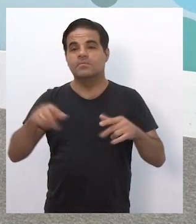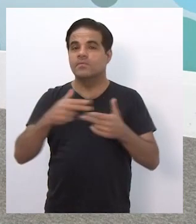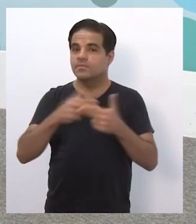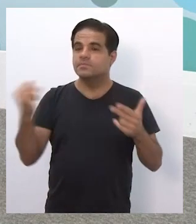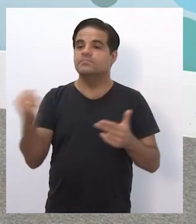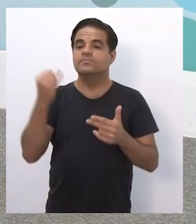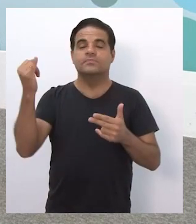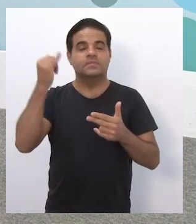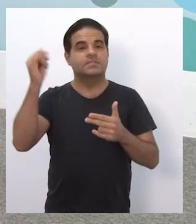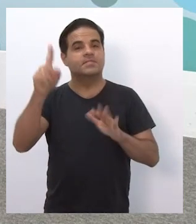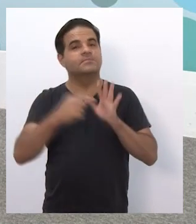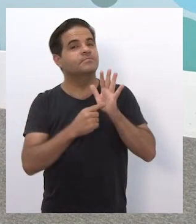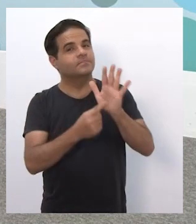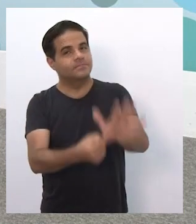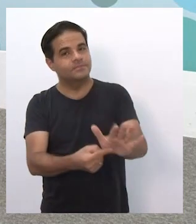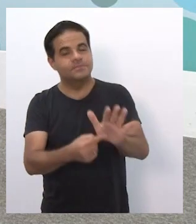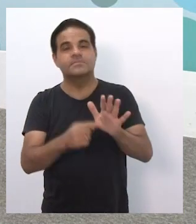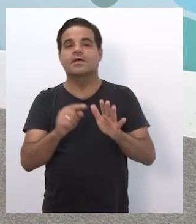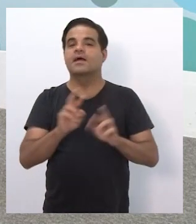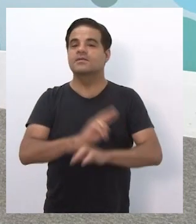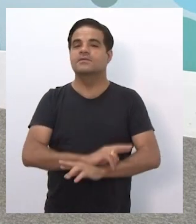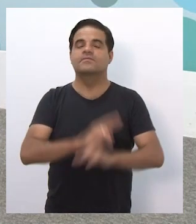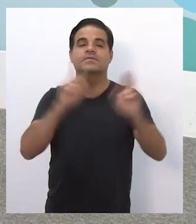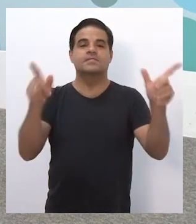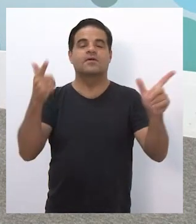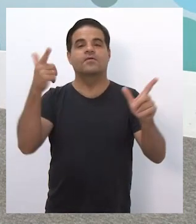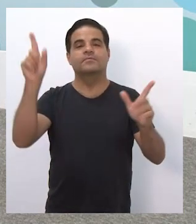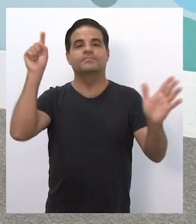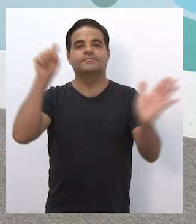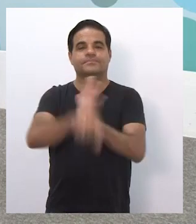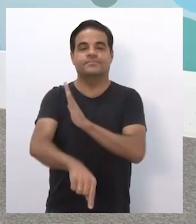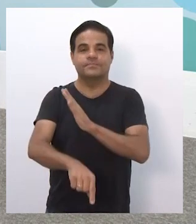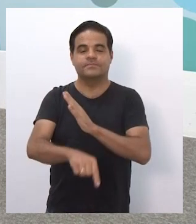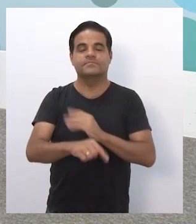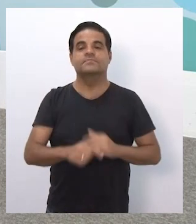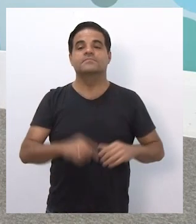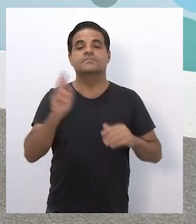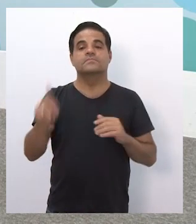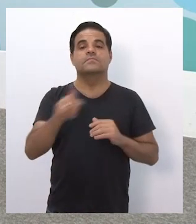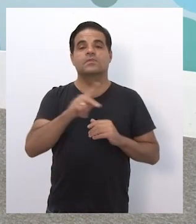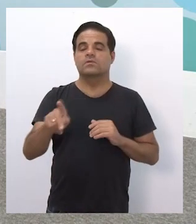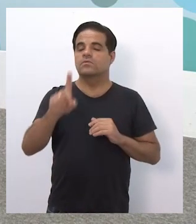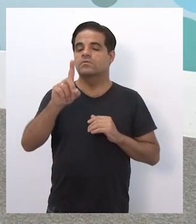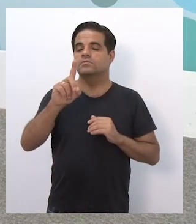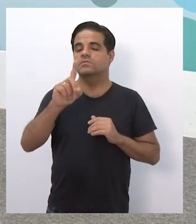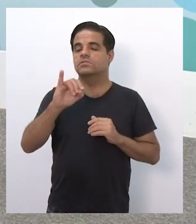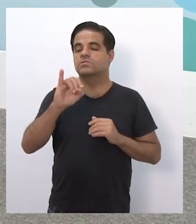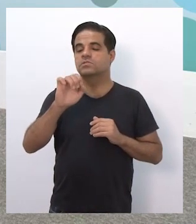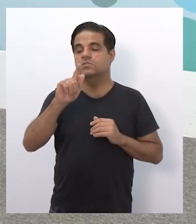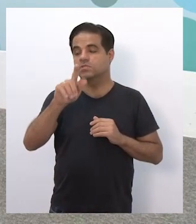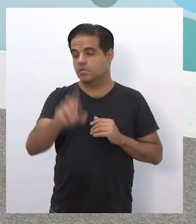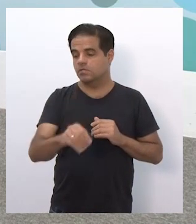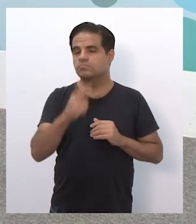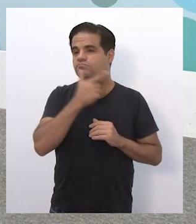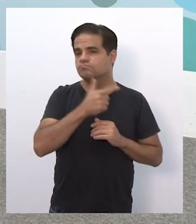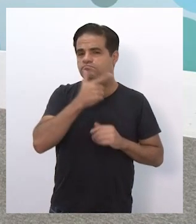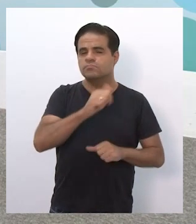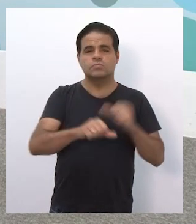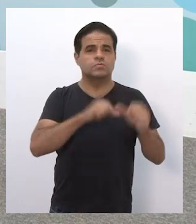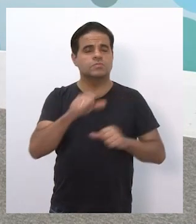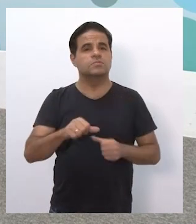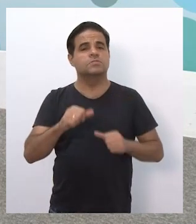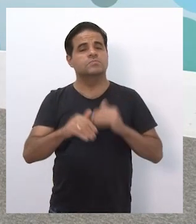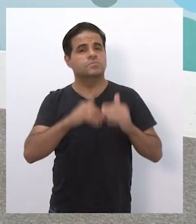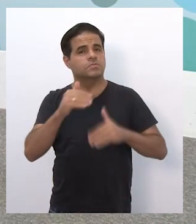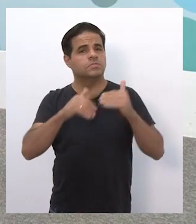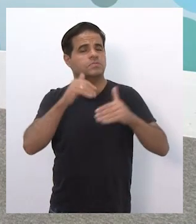gente mostrar esse diferencial. E a outra pergunta aqui que tem do professor Diego, ele colocou assim: consigo trocar o processador para